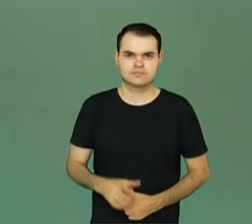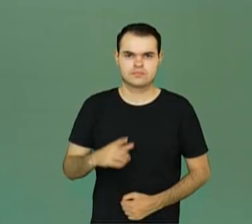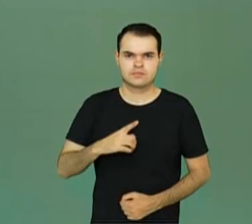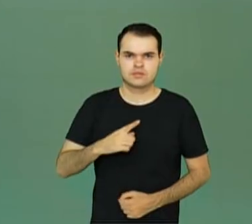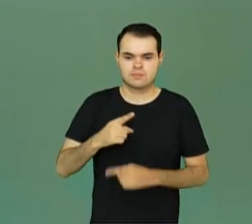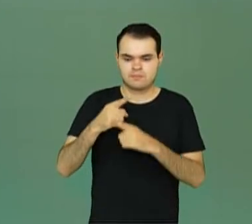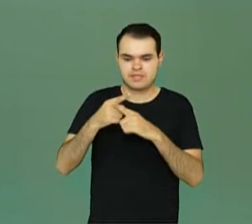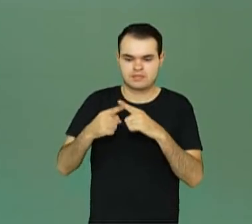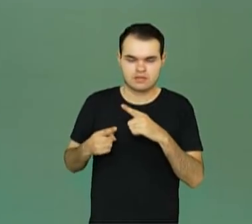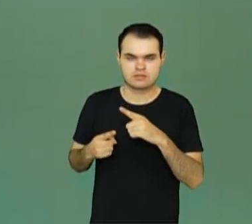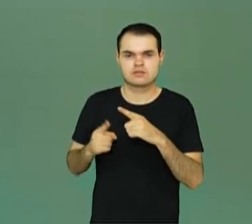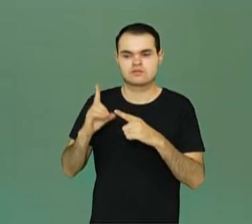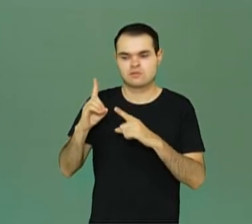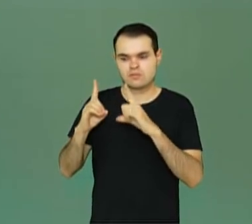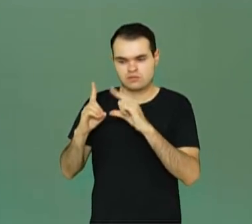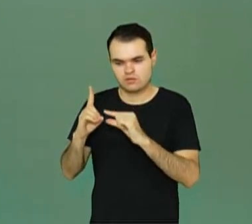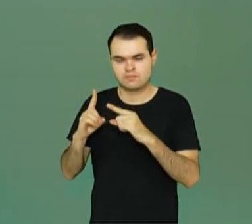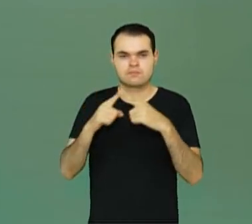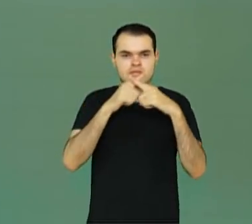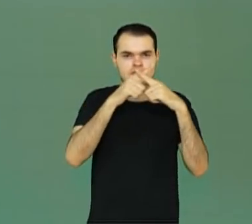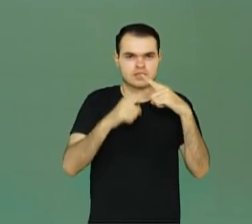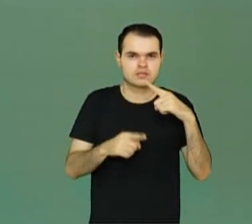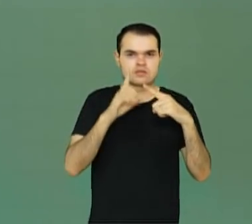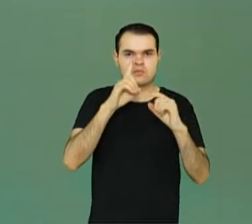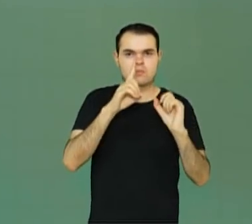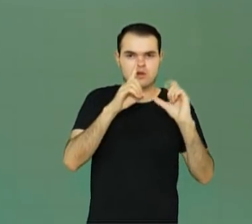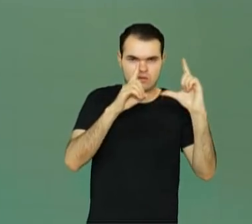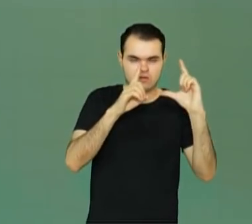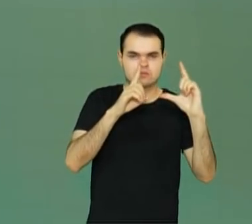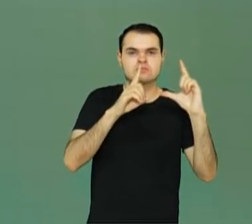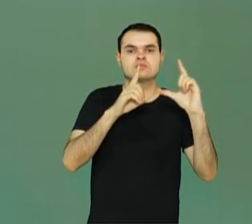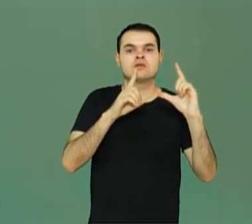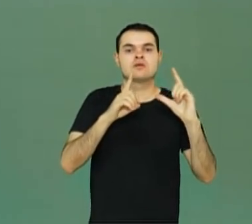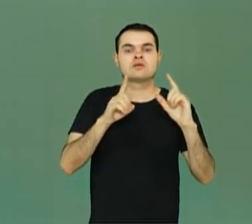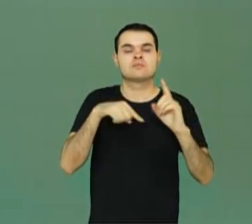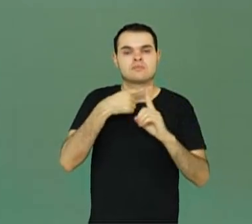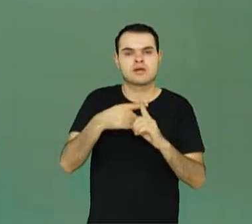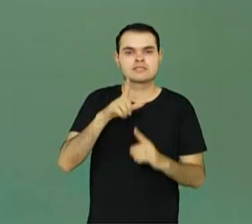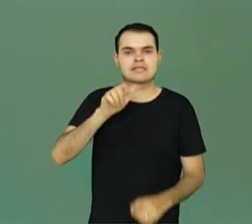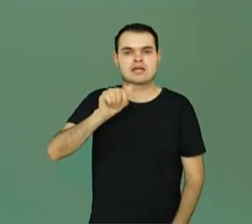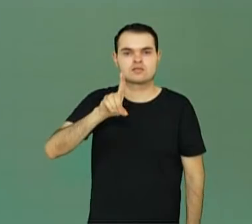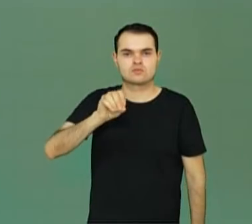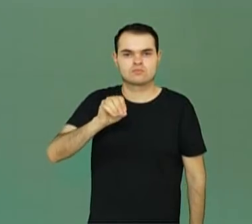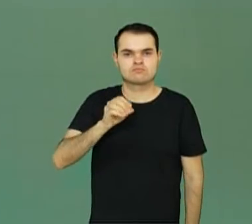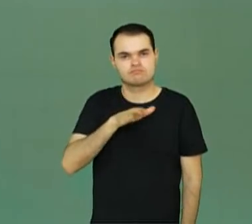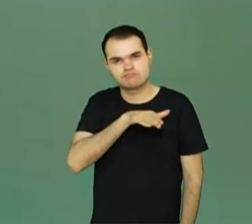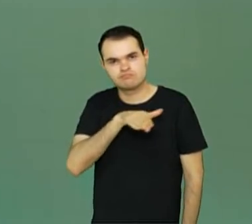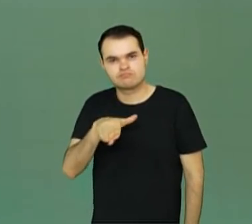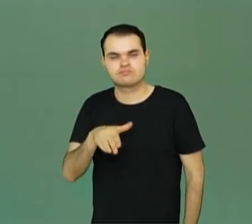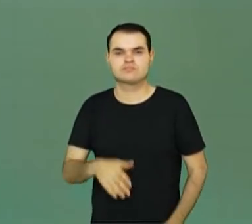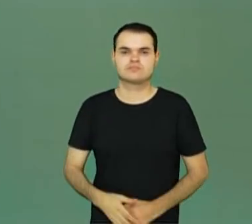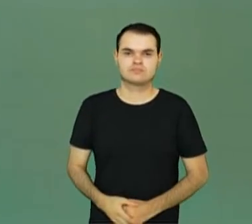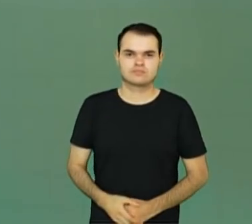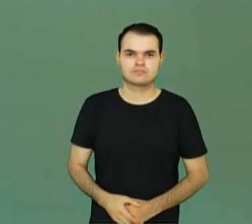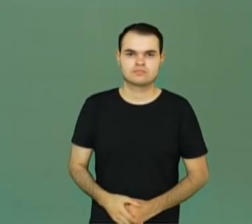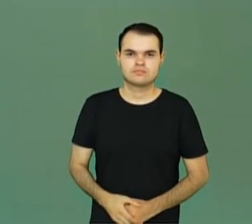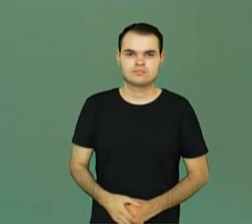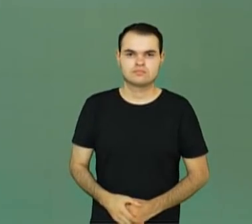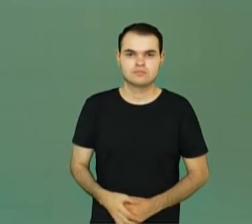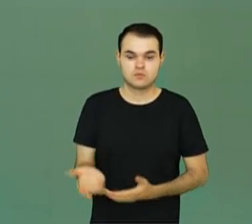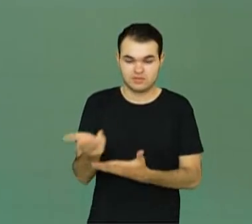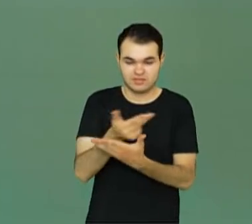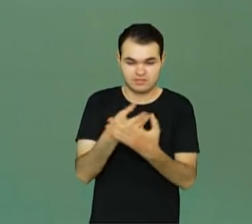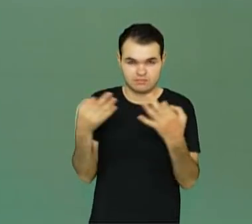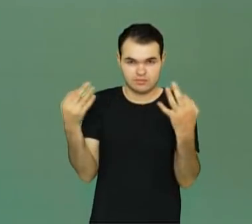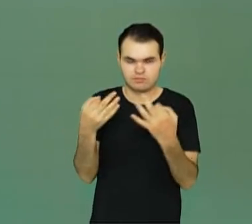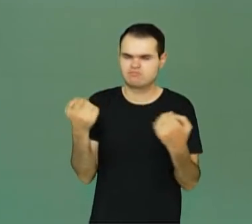metade da diagonal menor, metade da diagonal maior e o lado, certo? Então existem várias maneiras de você desenhar. E o desenho ele não tem que ficar